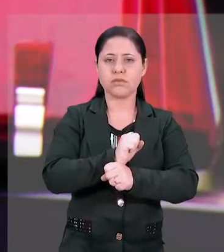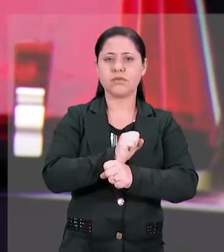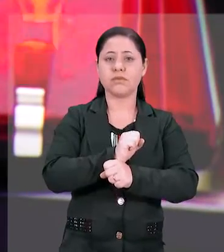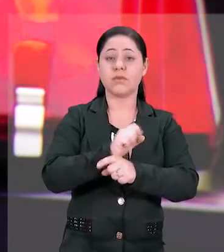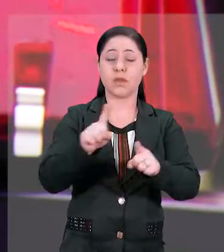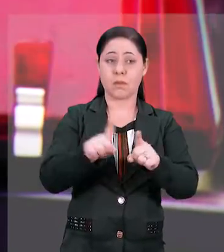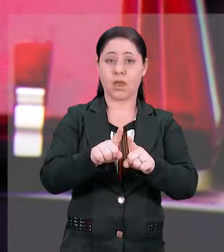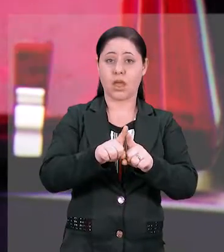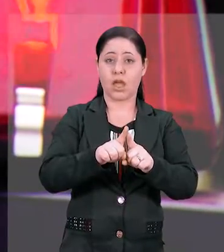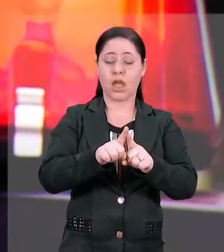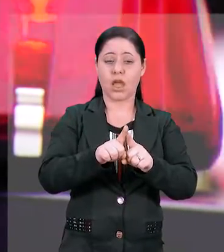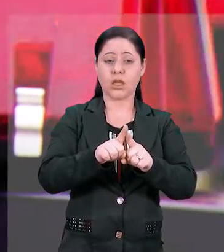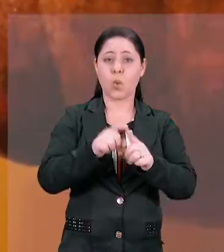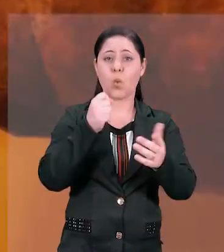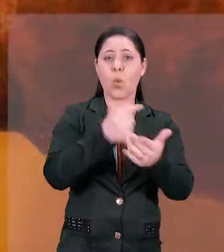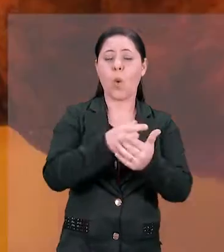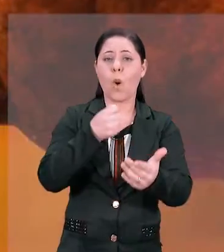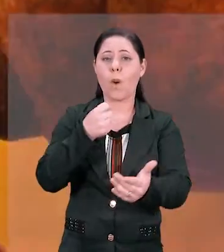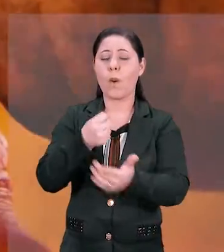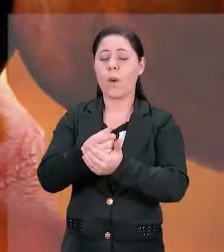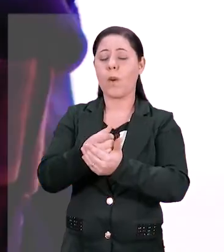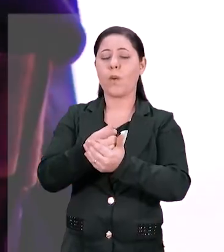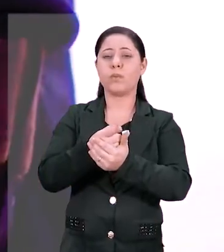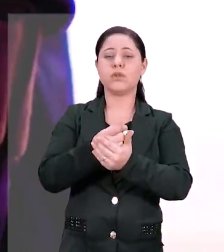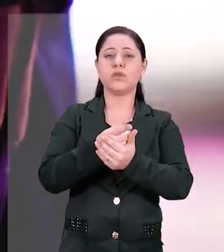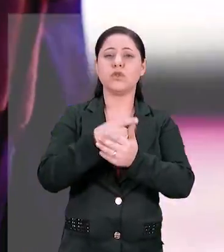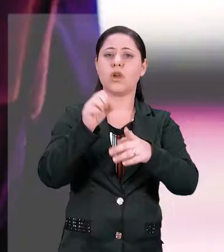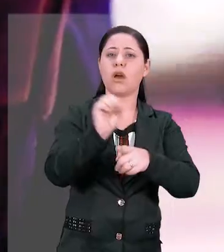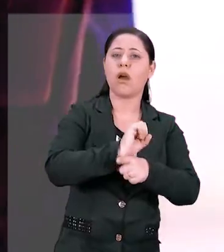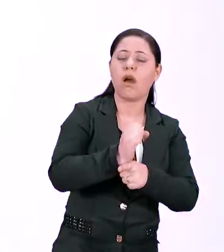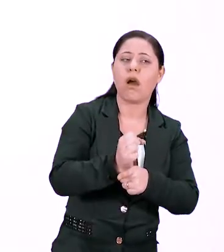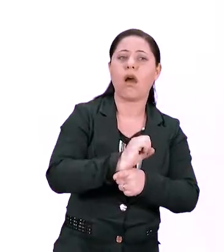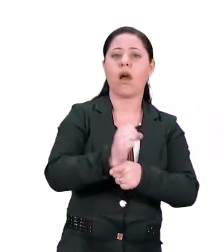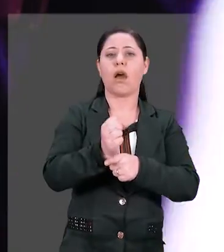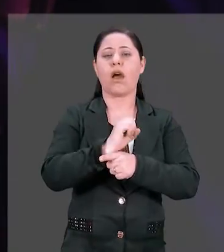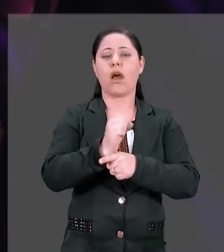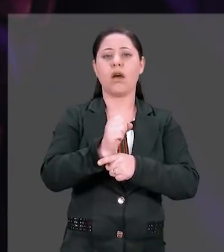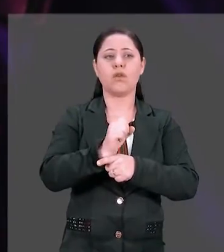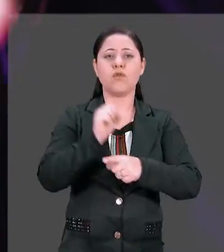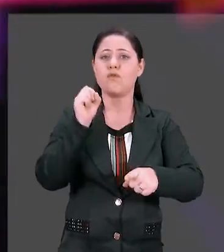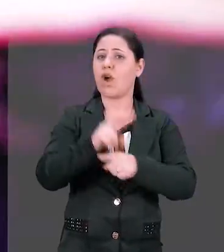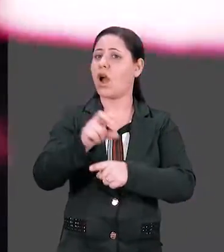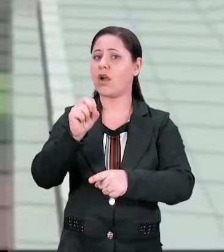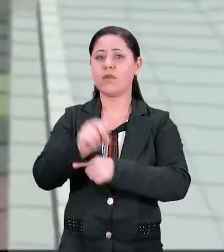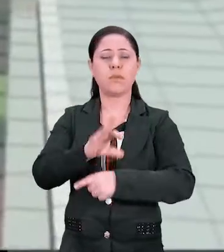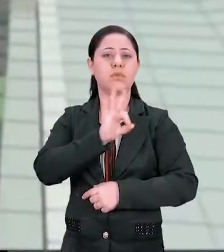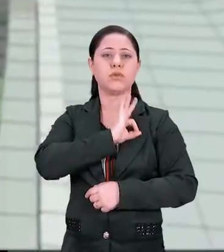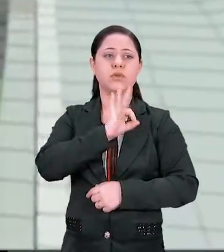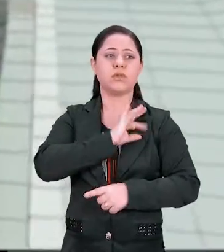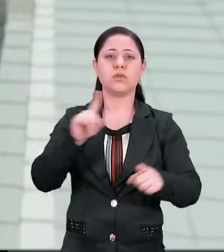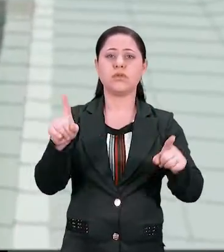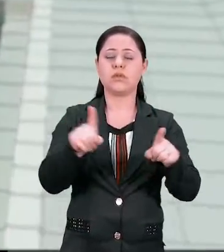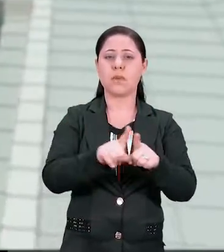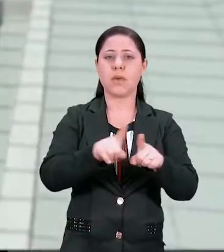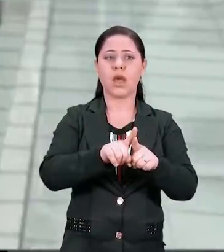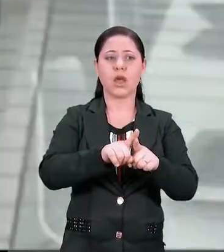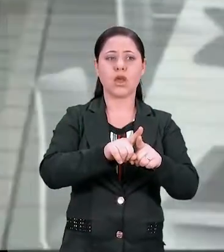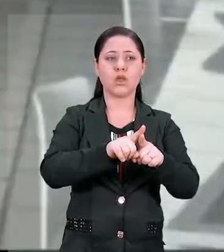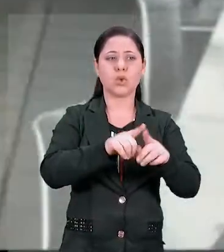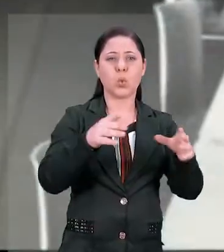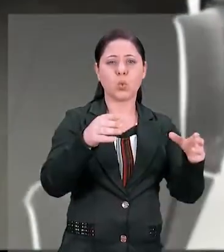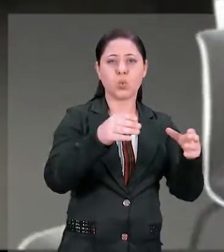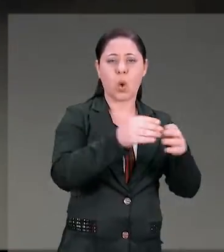As aquisições de viaturas, equipamentos, ampliação do efetivo policial e ativação de 11 núcleos